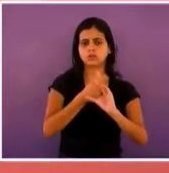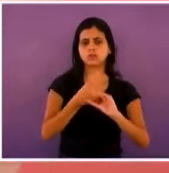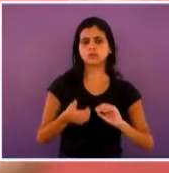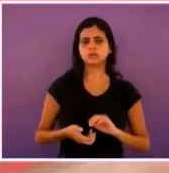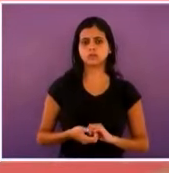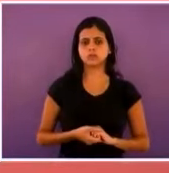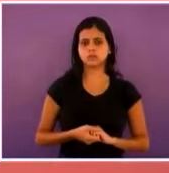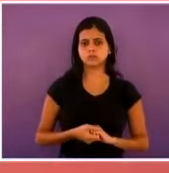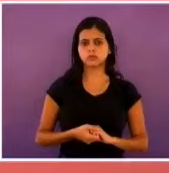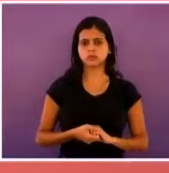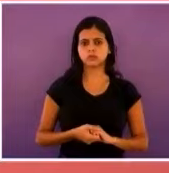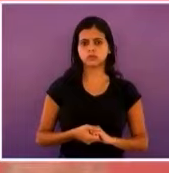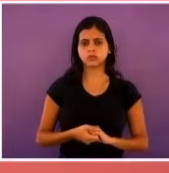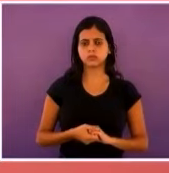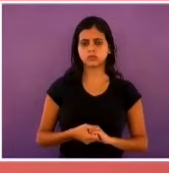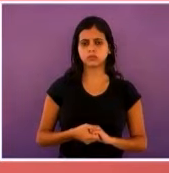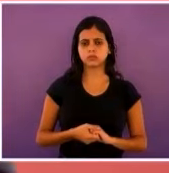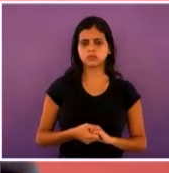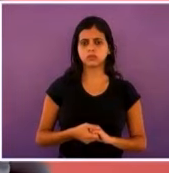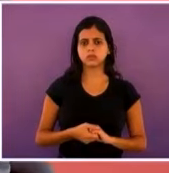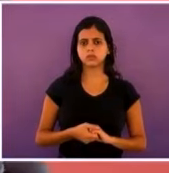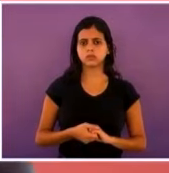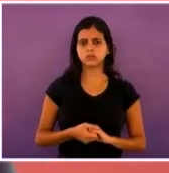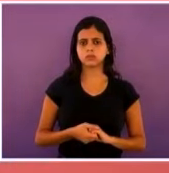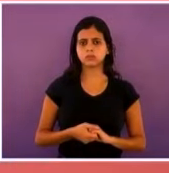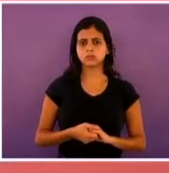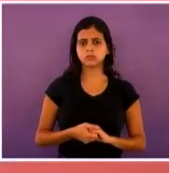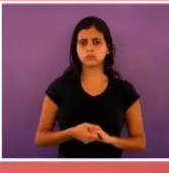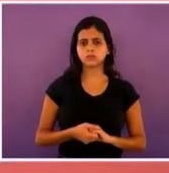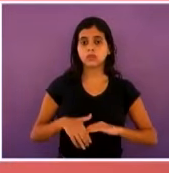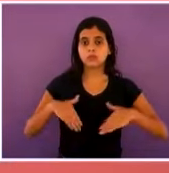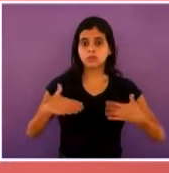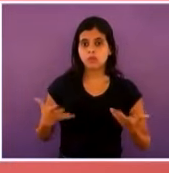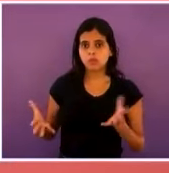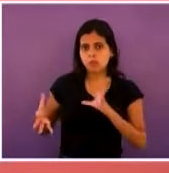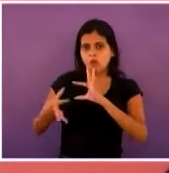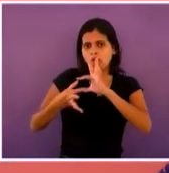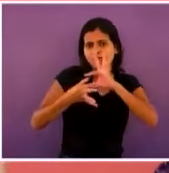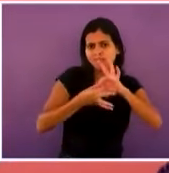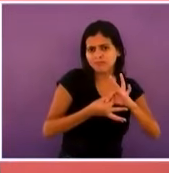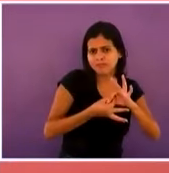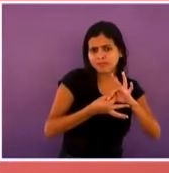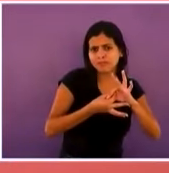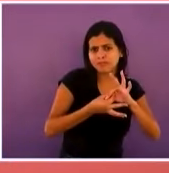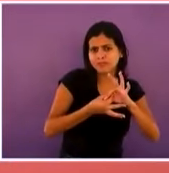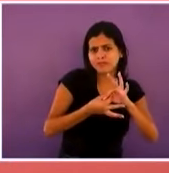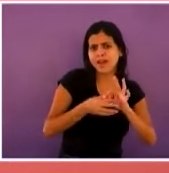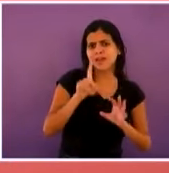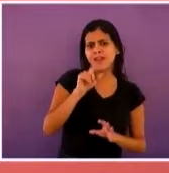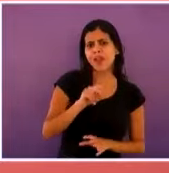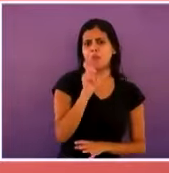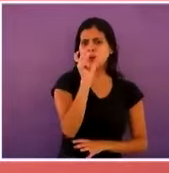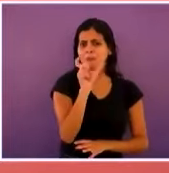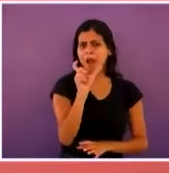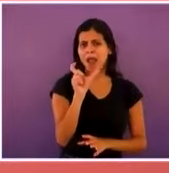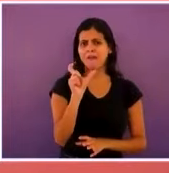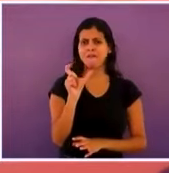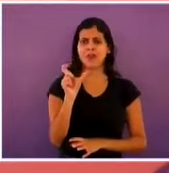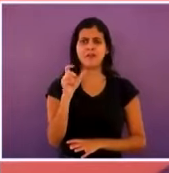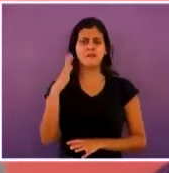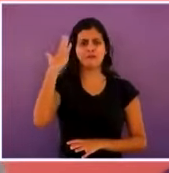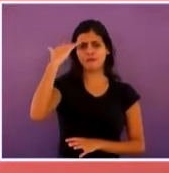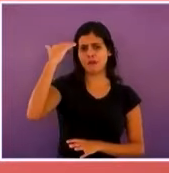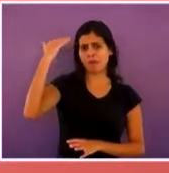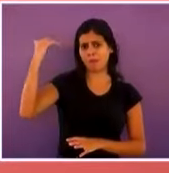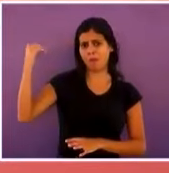our contemporary world. A unidade é uma das palavras da moda no mundo contemporâneo. And the